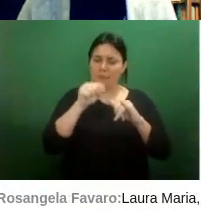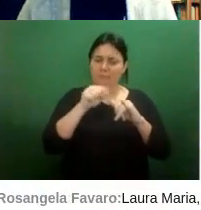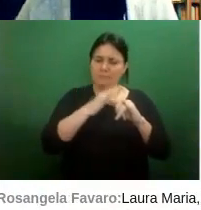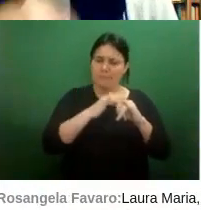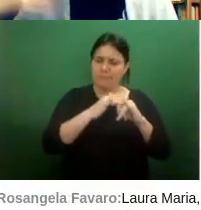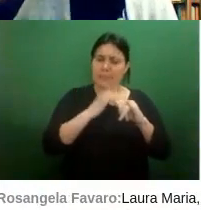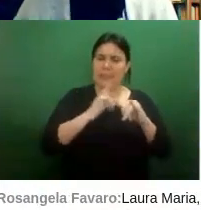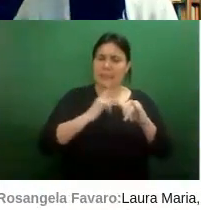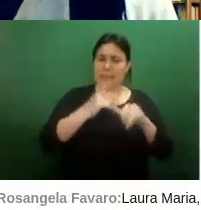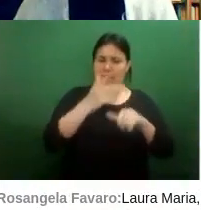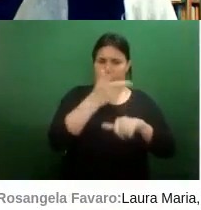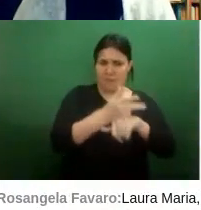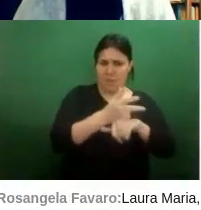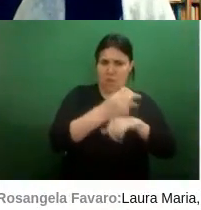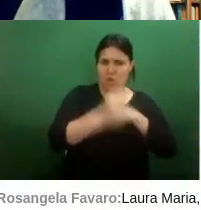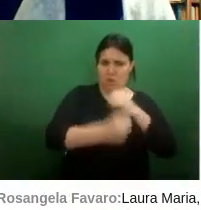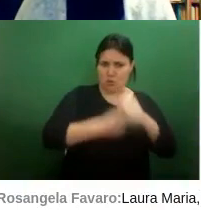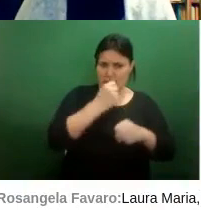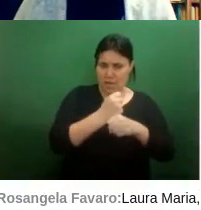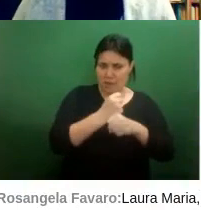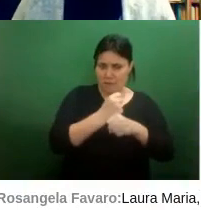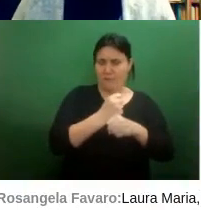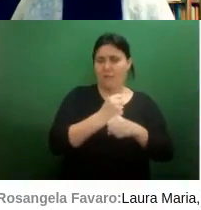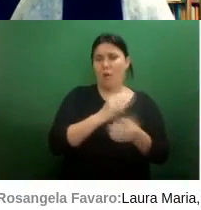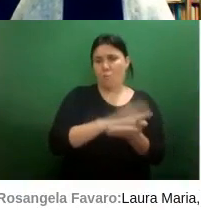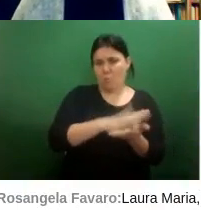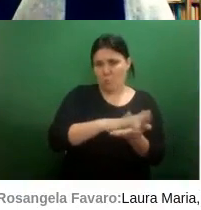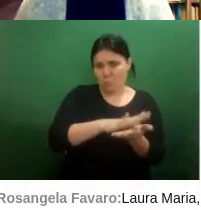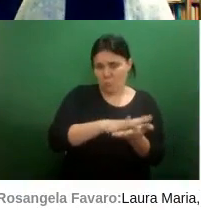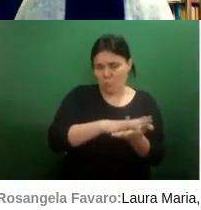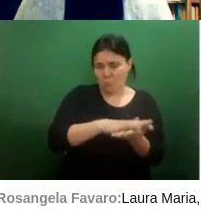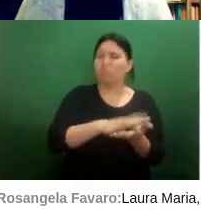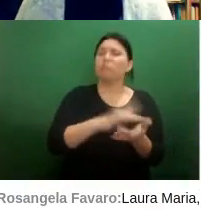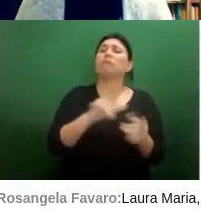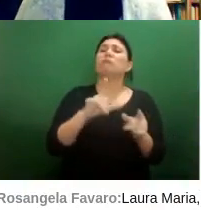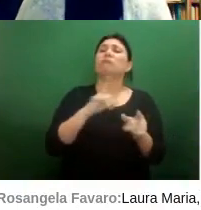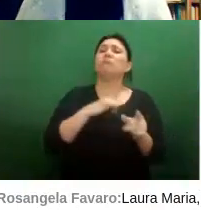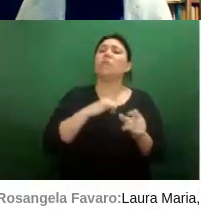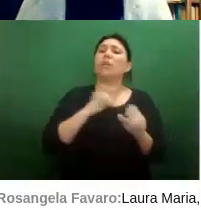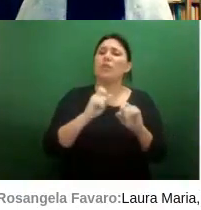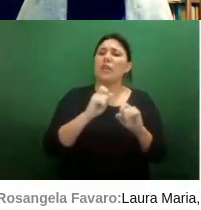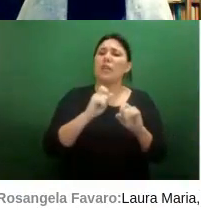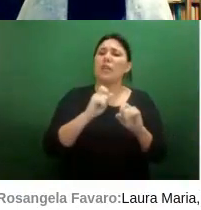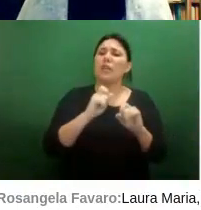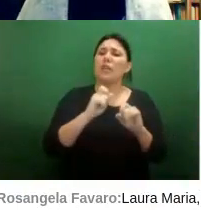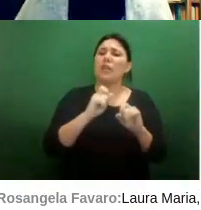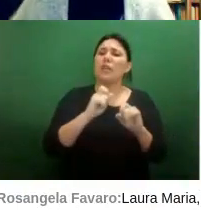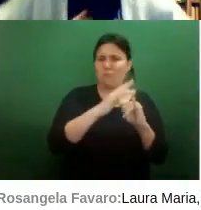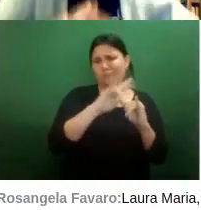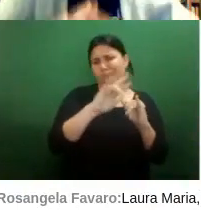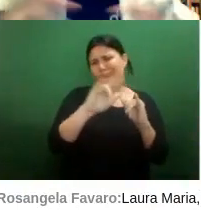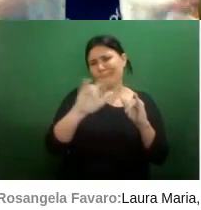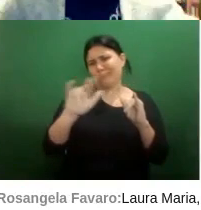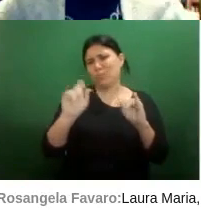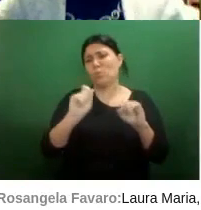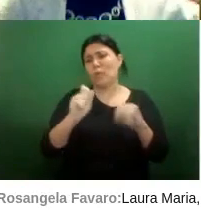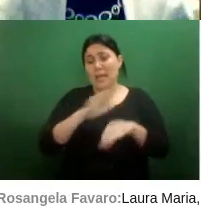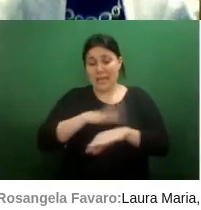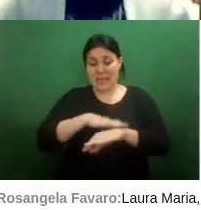Carnaval, o Carnaval de 2019, vários vídeos que a gente tem feito agora, nesse